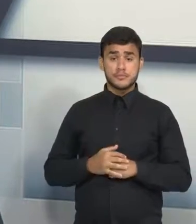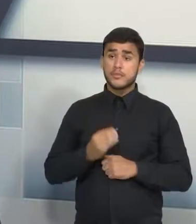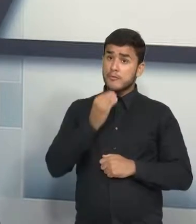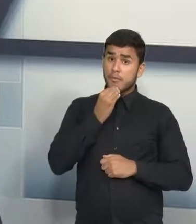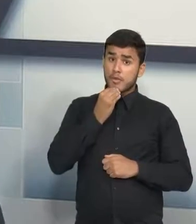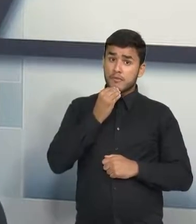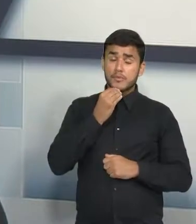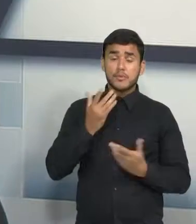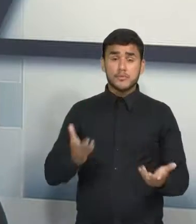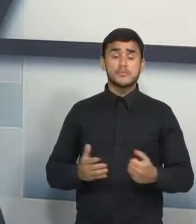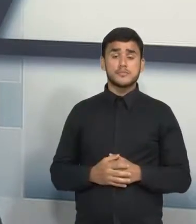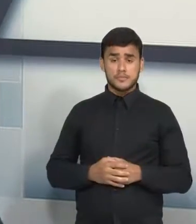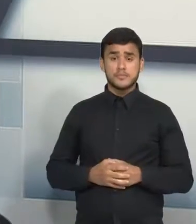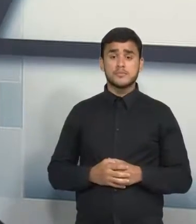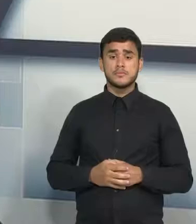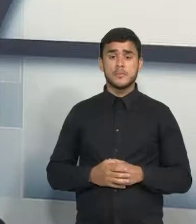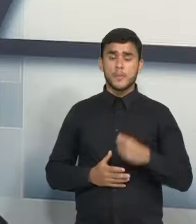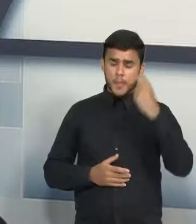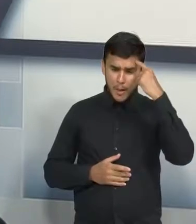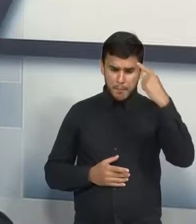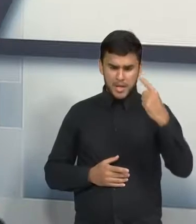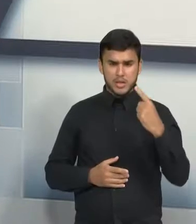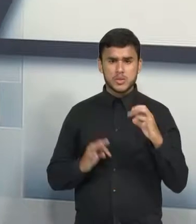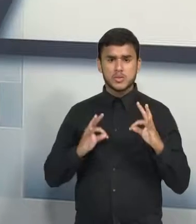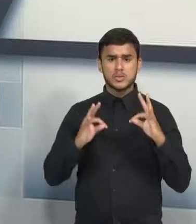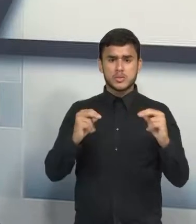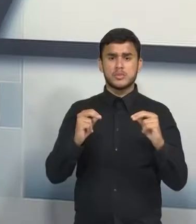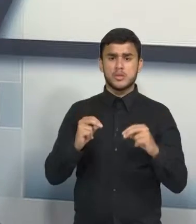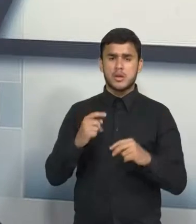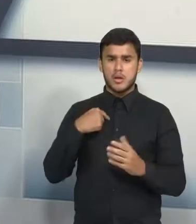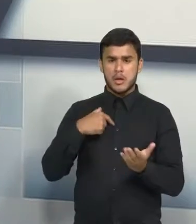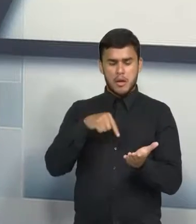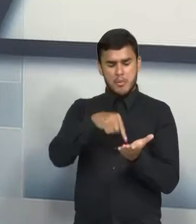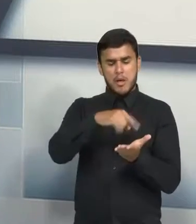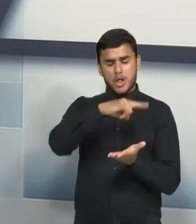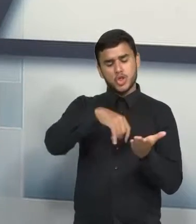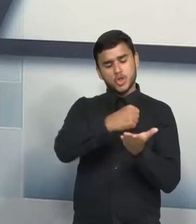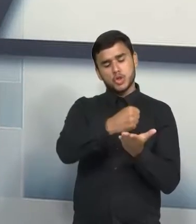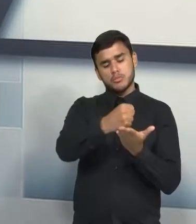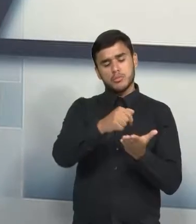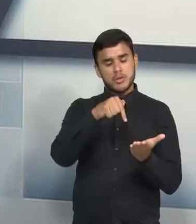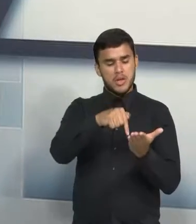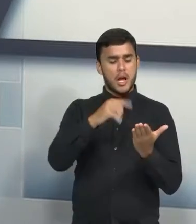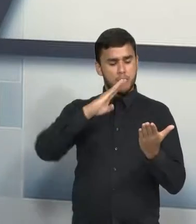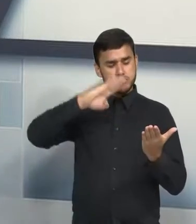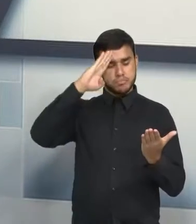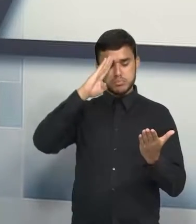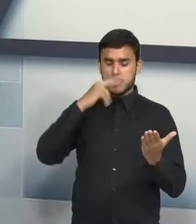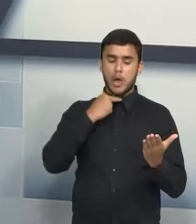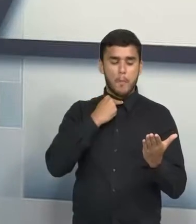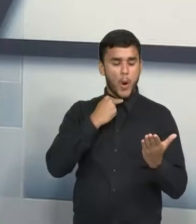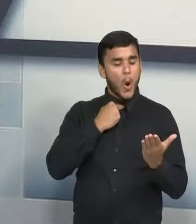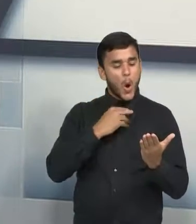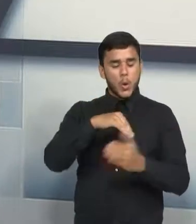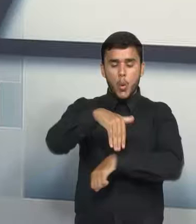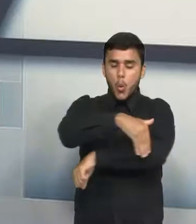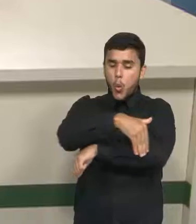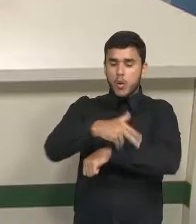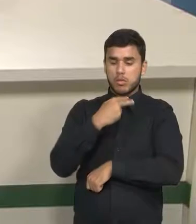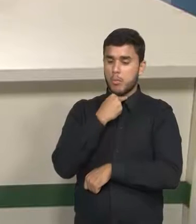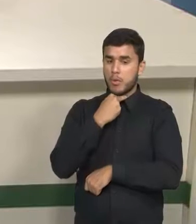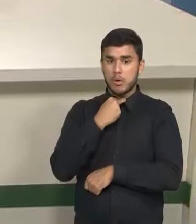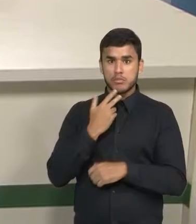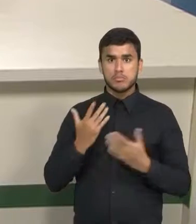falar o que está colocado no papel ser maior do que a tragédia. Depois se mude o que está colocado ali. O Brasil não